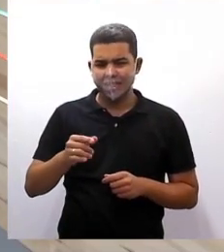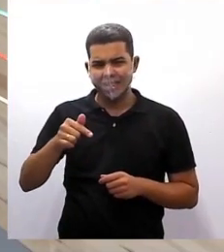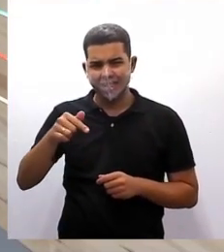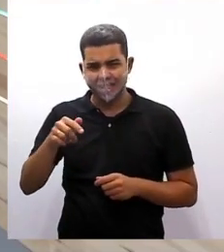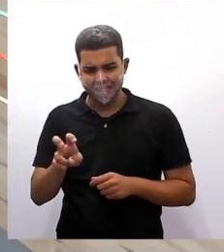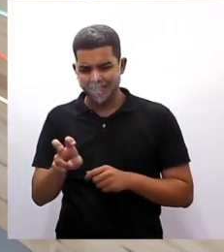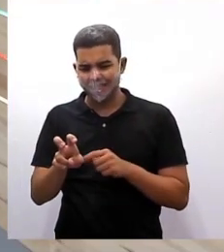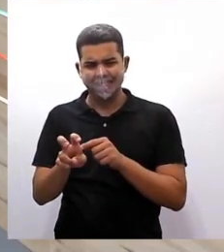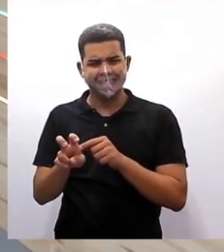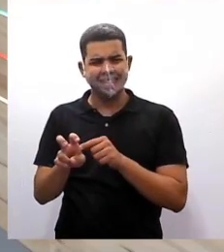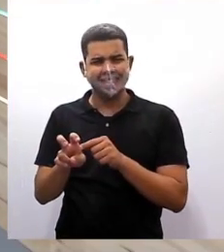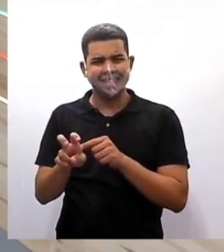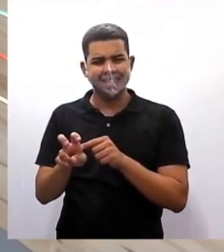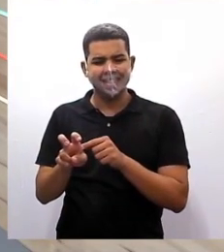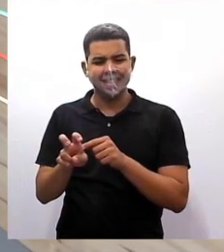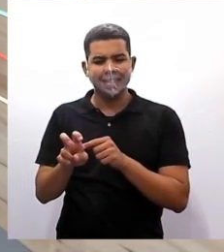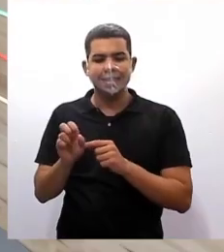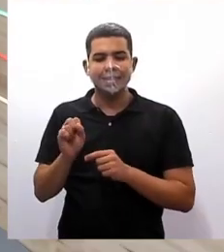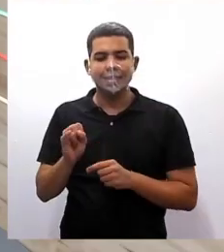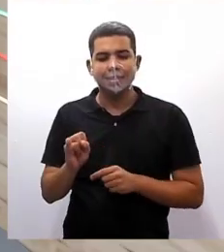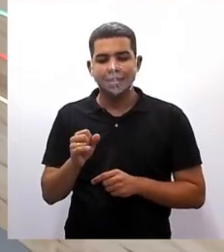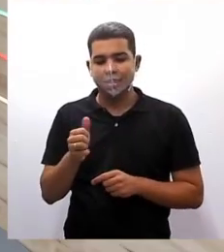0,75? Então, se tem um